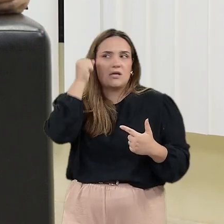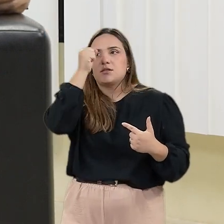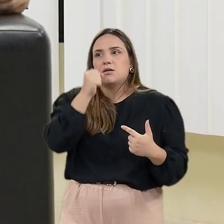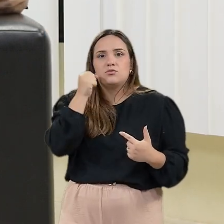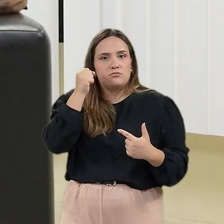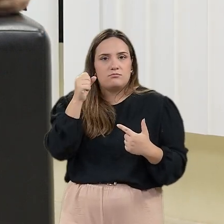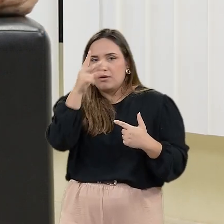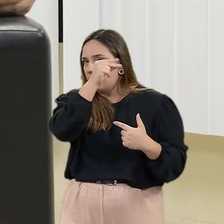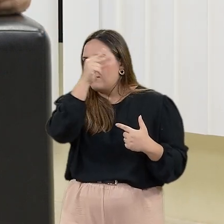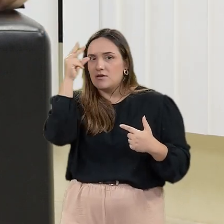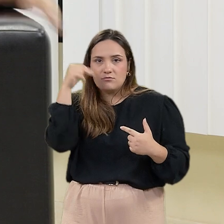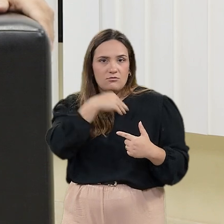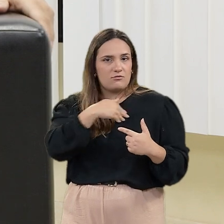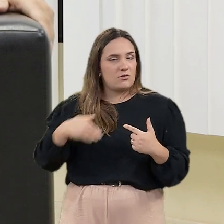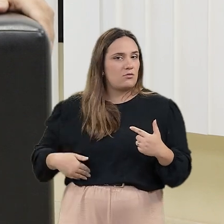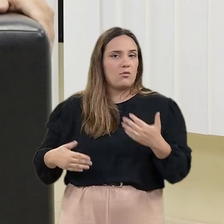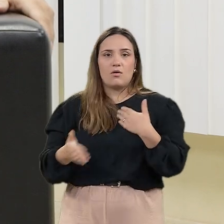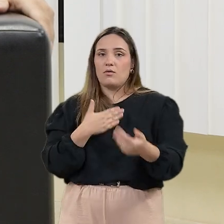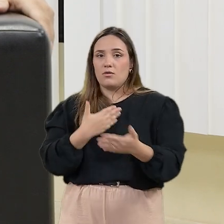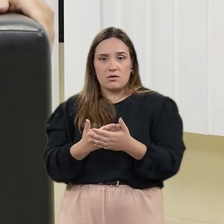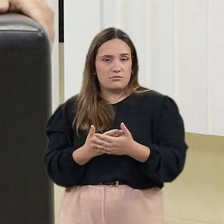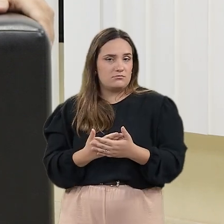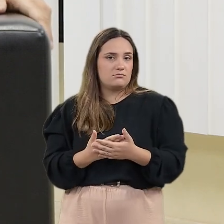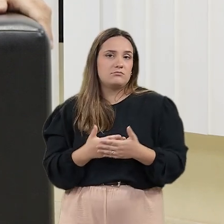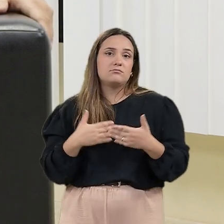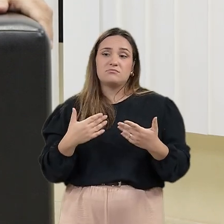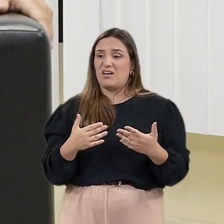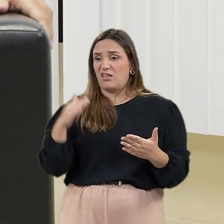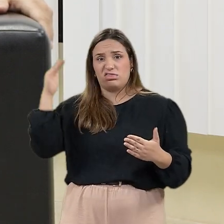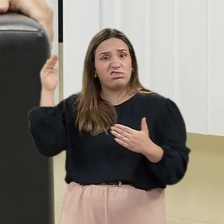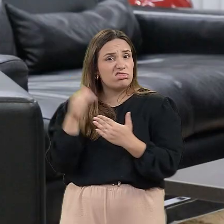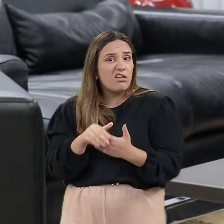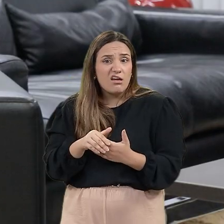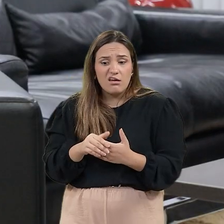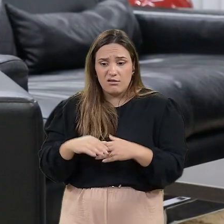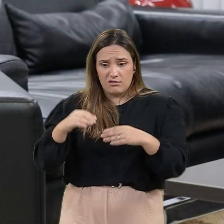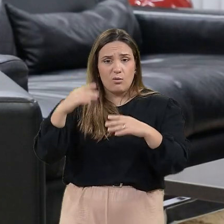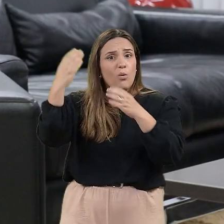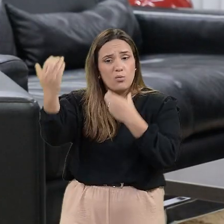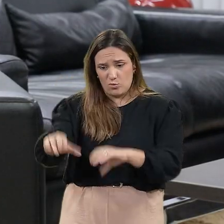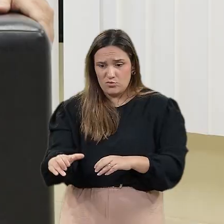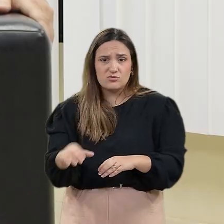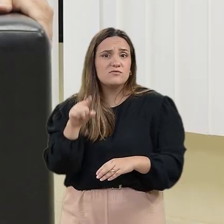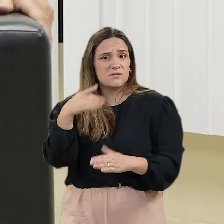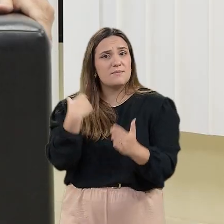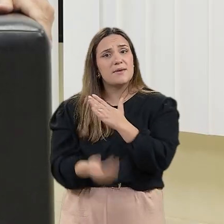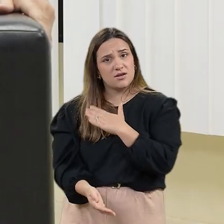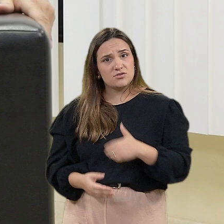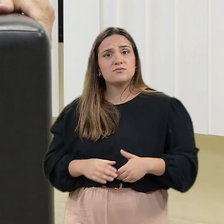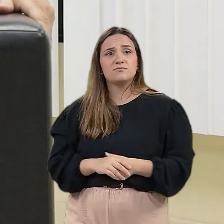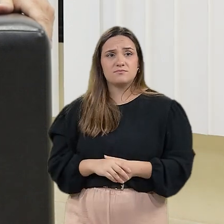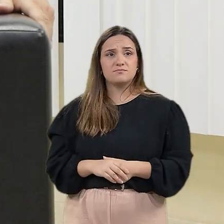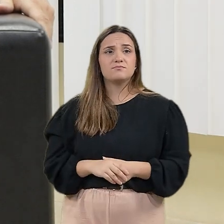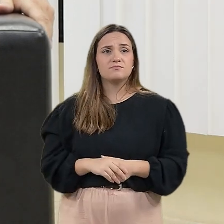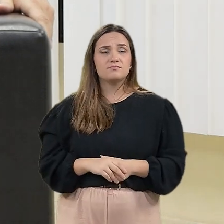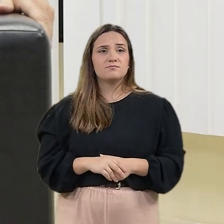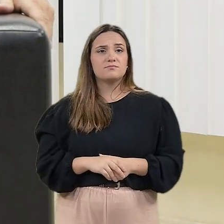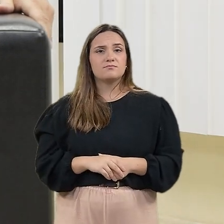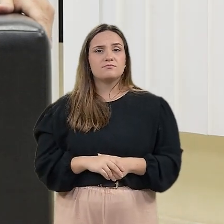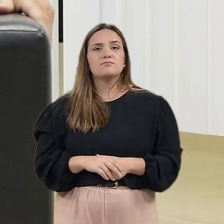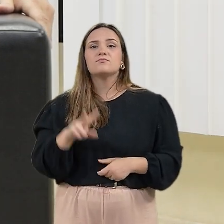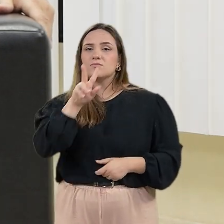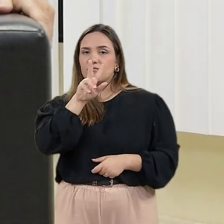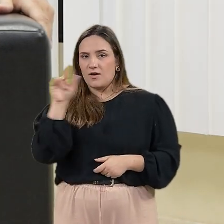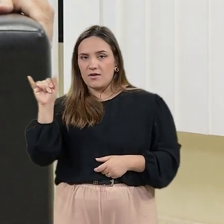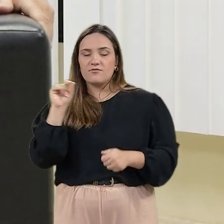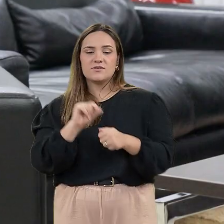de ocupar ou de continuar exercendo um cargo público, inclusive o eletivo. Então são efeitos extrapenais bastante duros